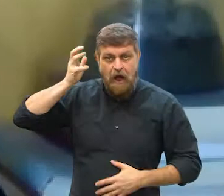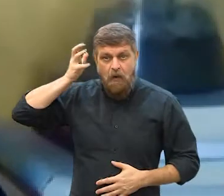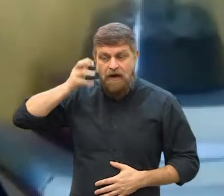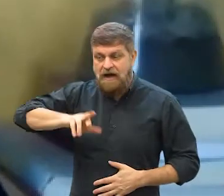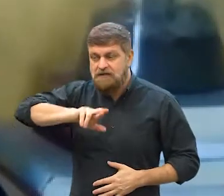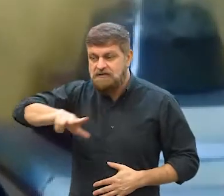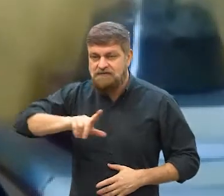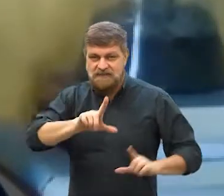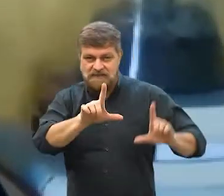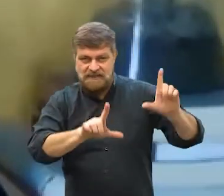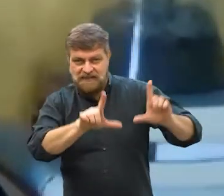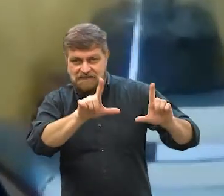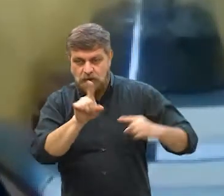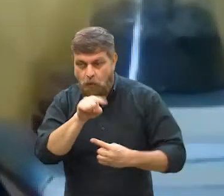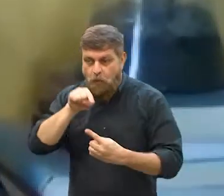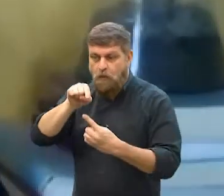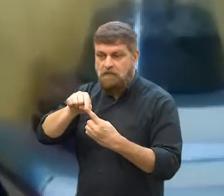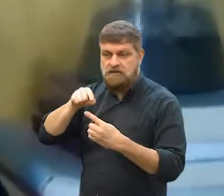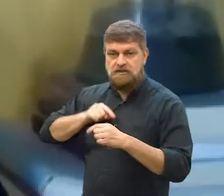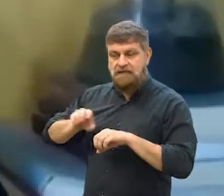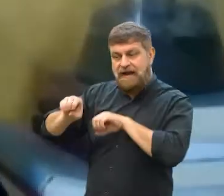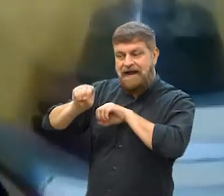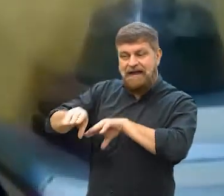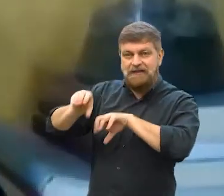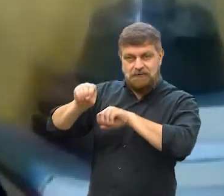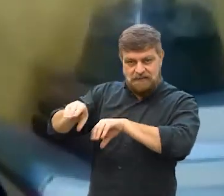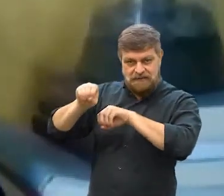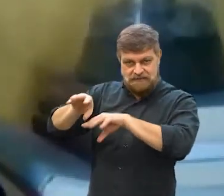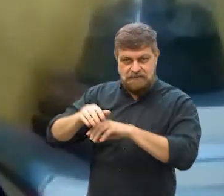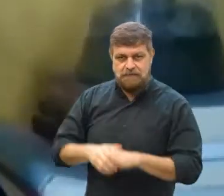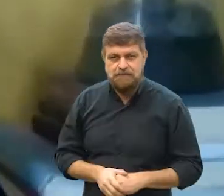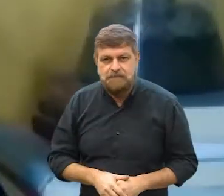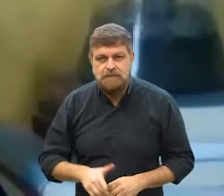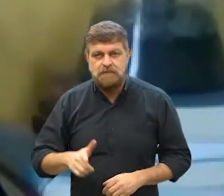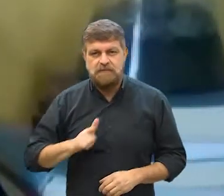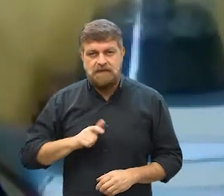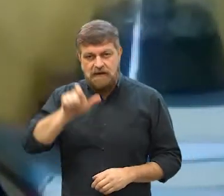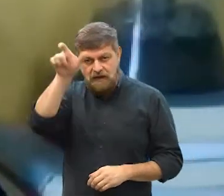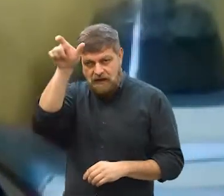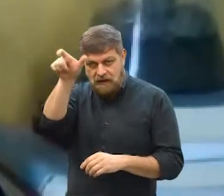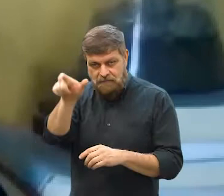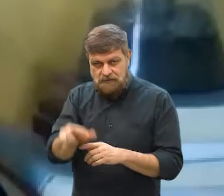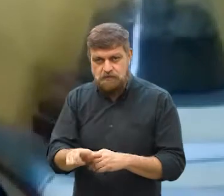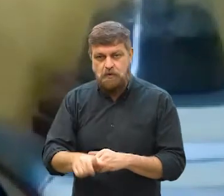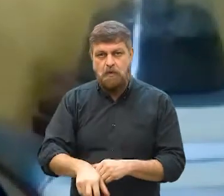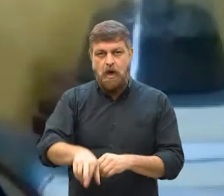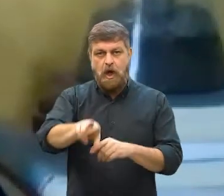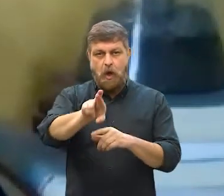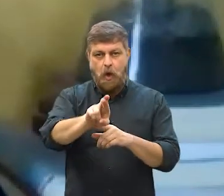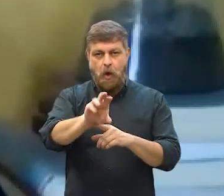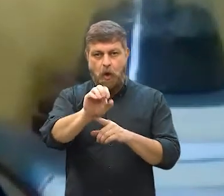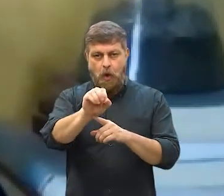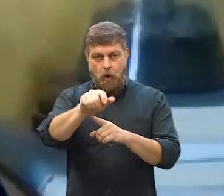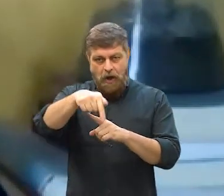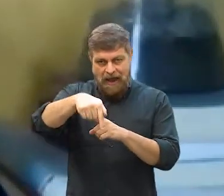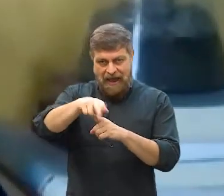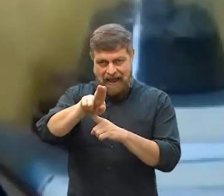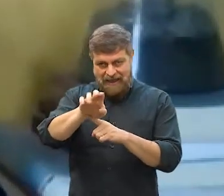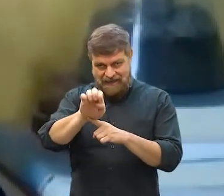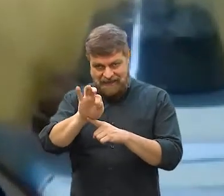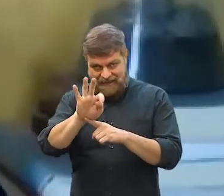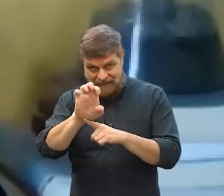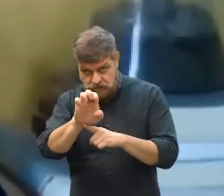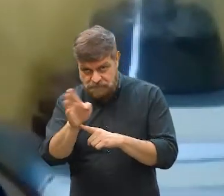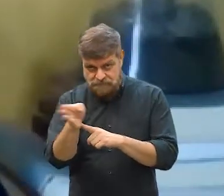contrário da televisão e surgiu educativo o objetivo o pai do rádio o pinto né de garrafa PET pinto que era um dos grandes